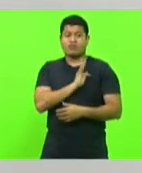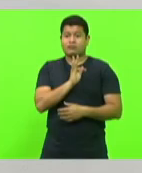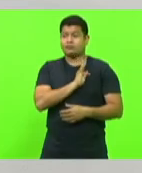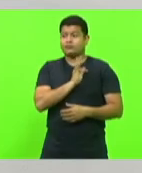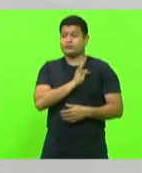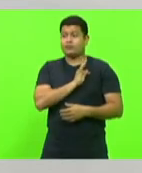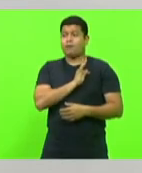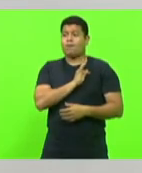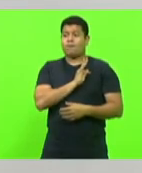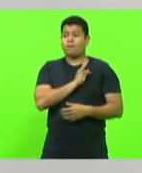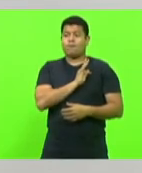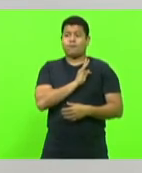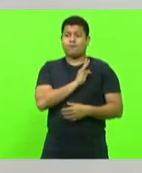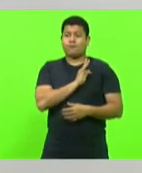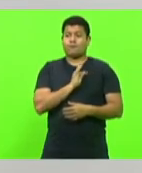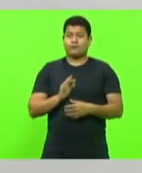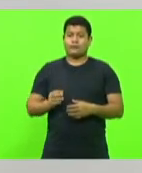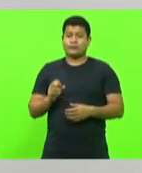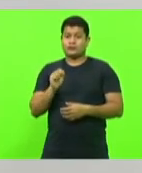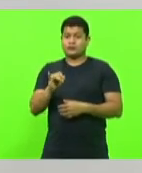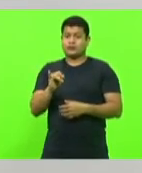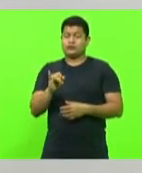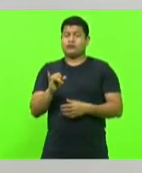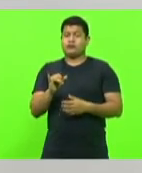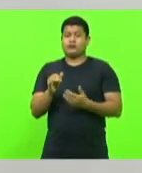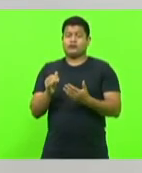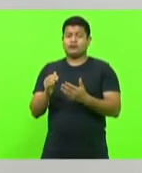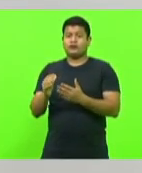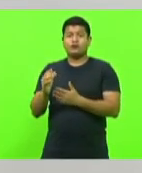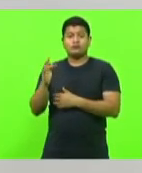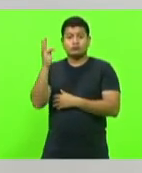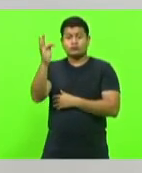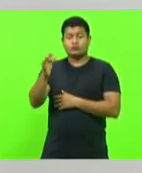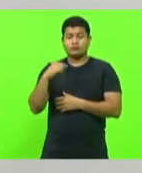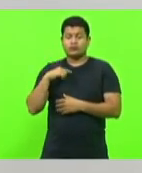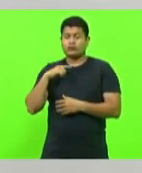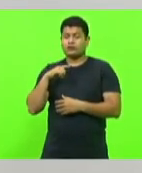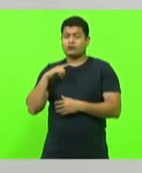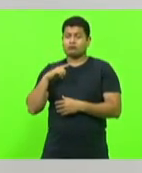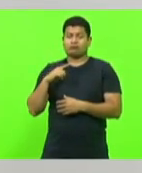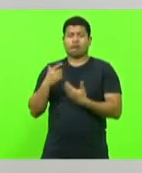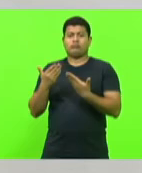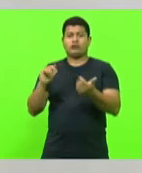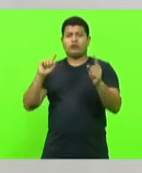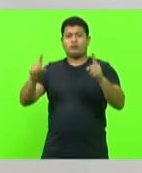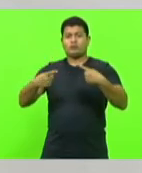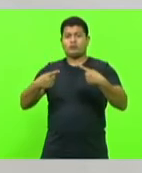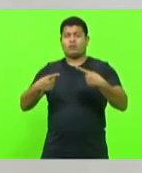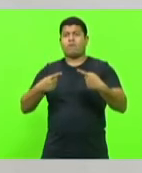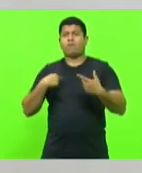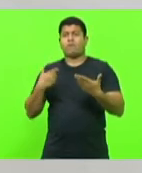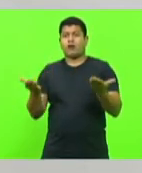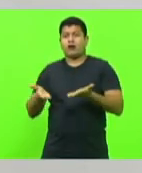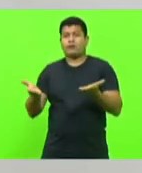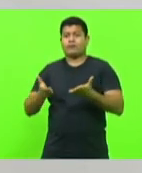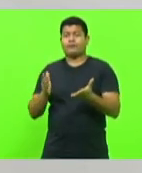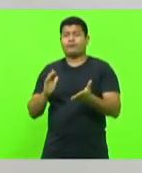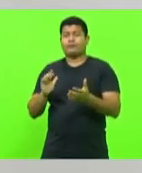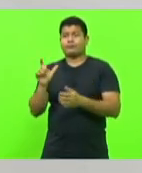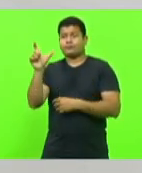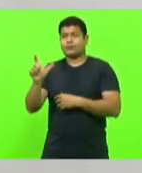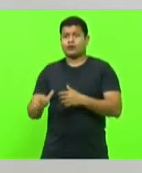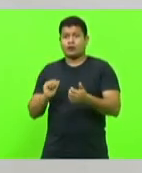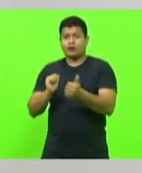porque, se Deus quiser, ano que vem, terão outras competições. E, além disso, esses atletas que não vão competir por Joinville, eles vão competir por